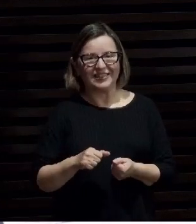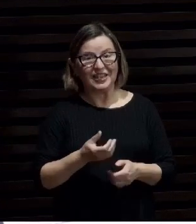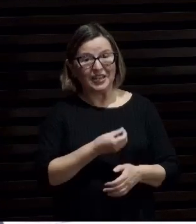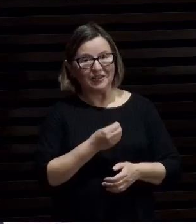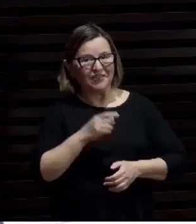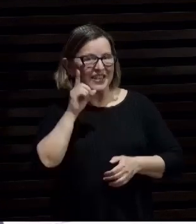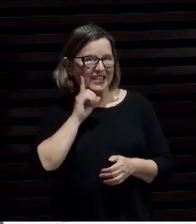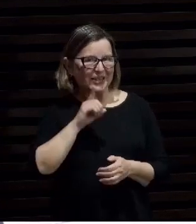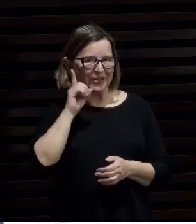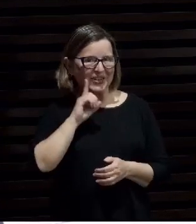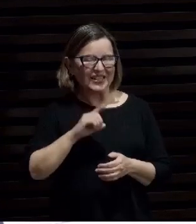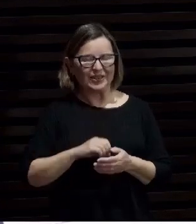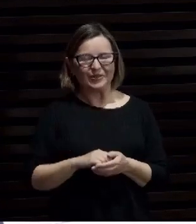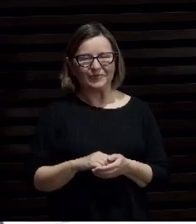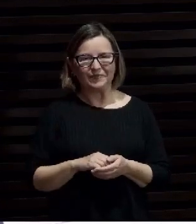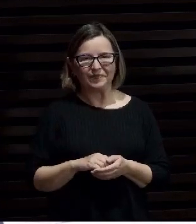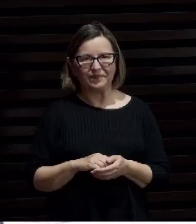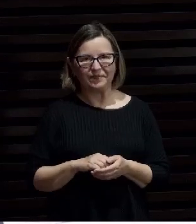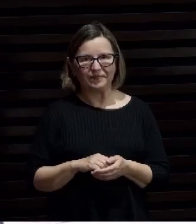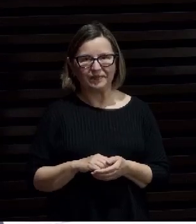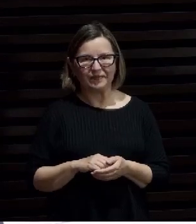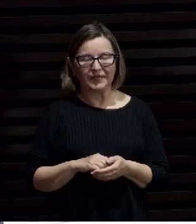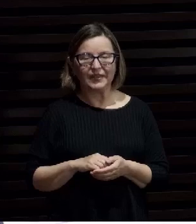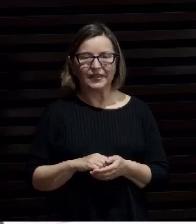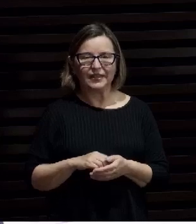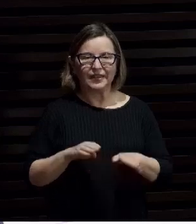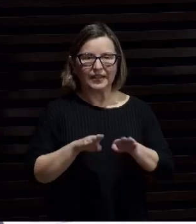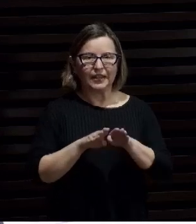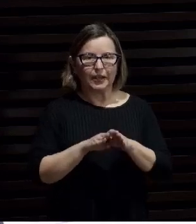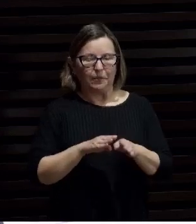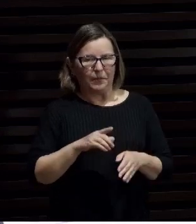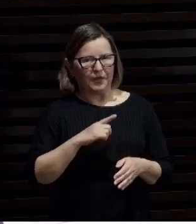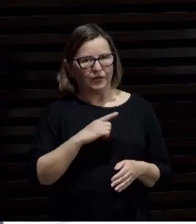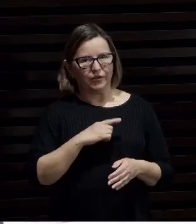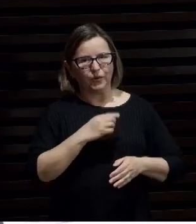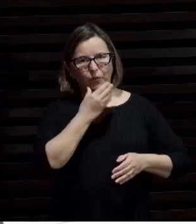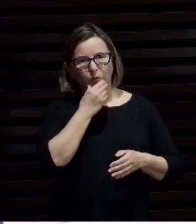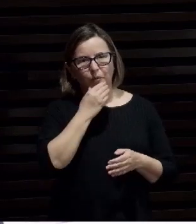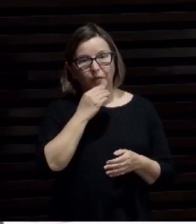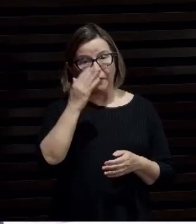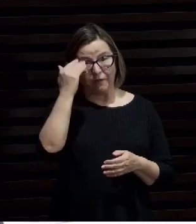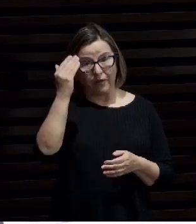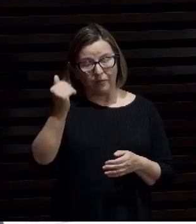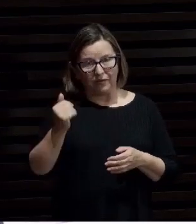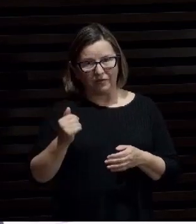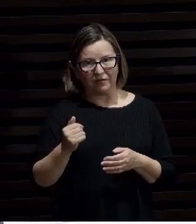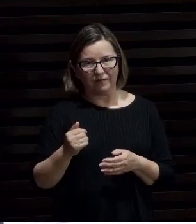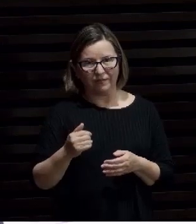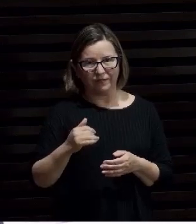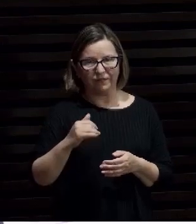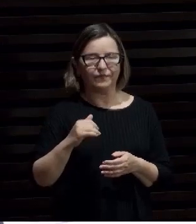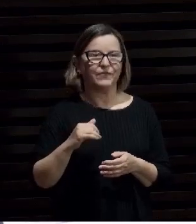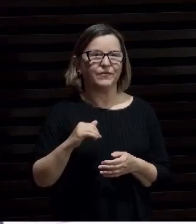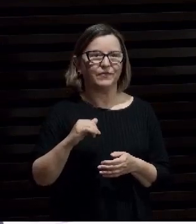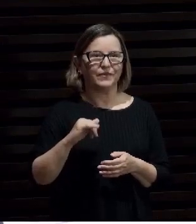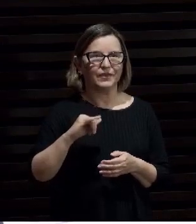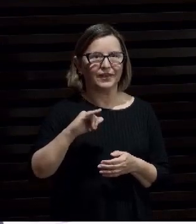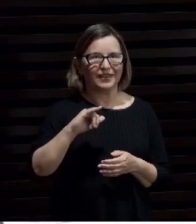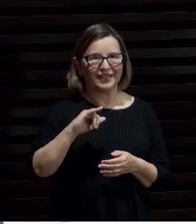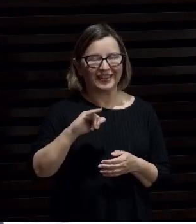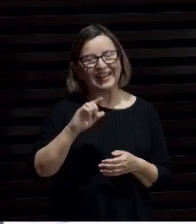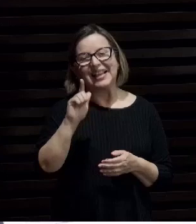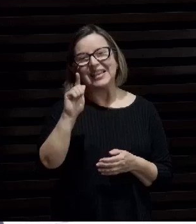Unidos. Do outro lado do oceano tinha um homem também igualmente famoso chamado George Whitefield, que morava no Reino